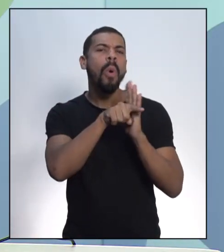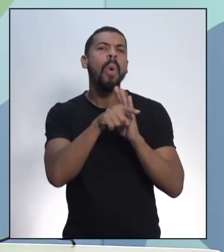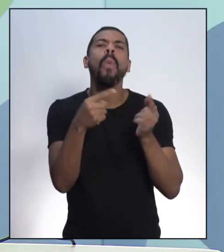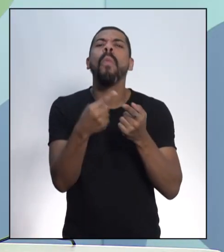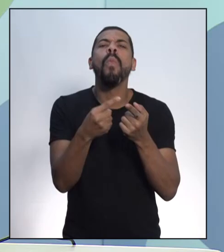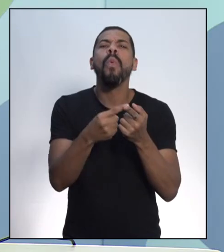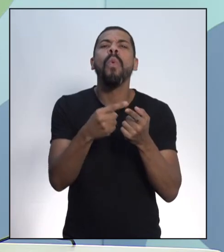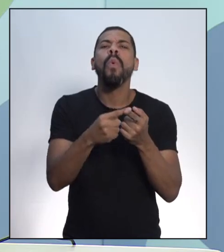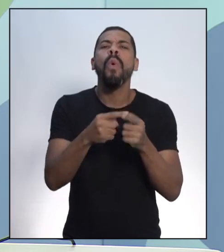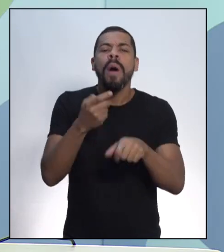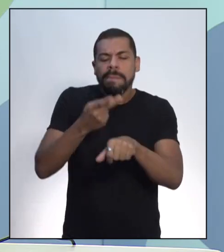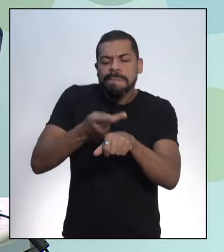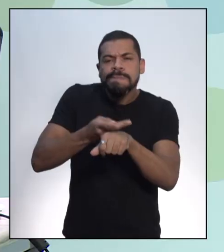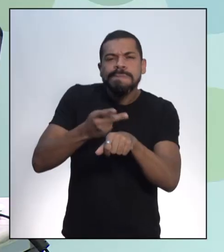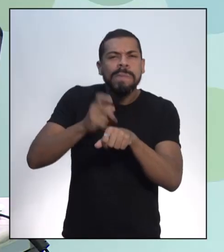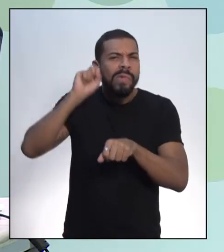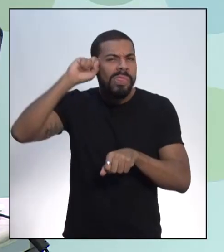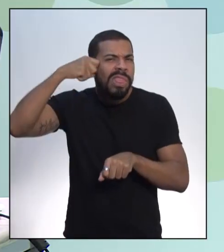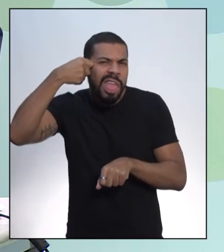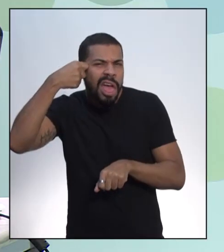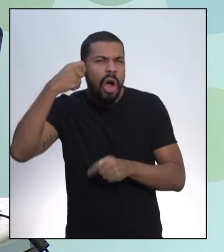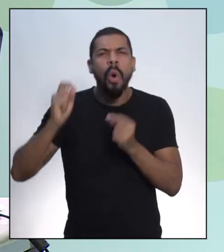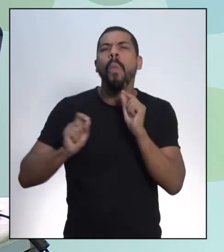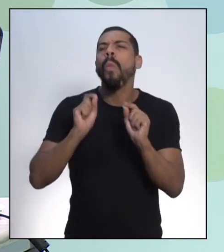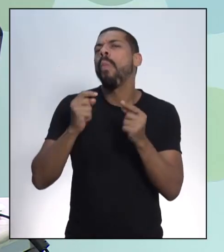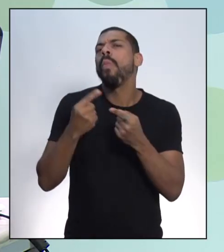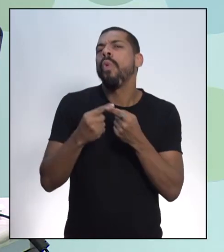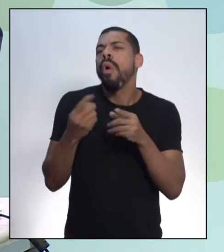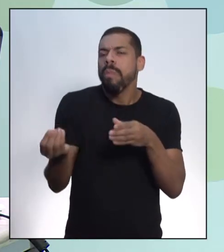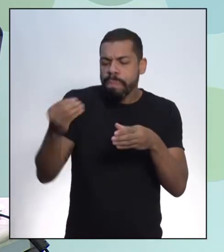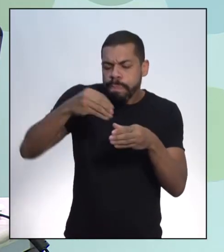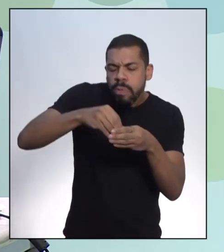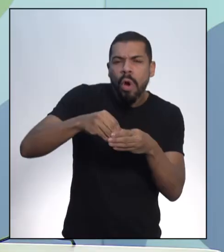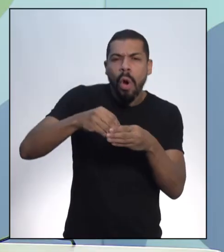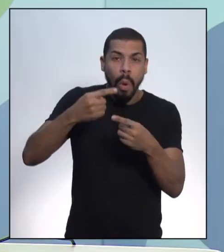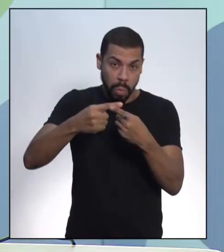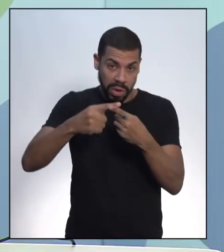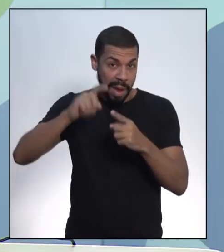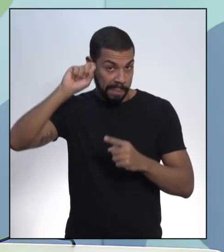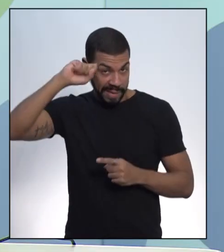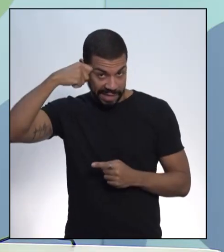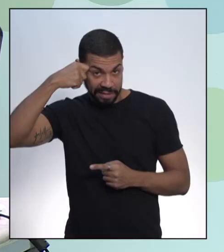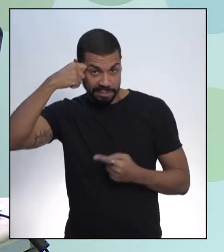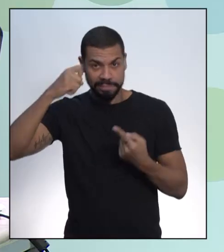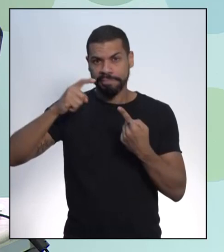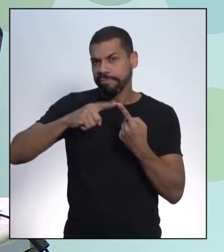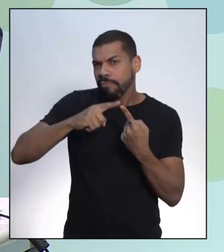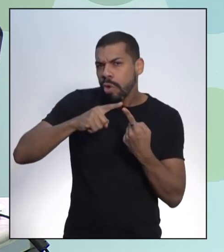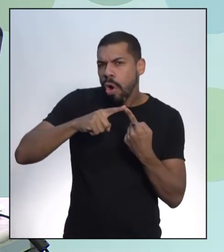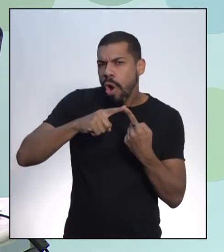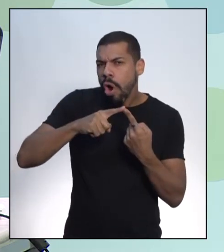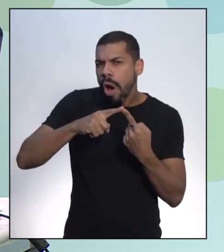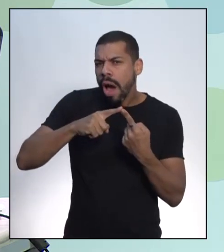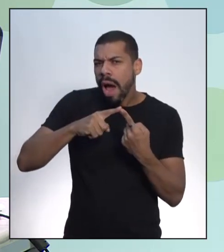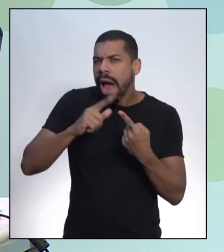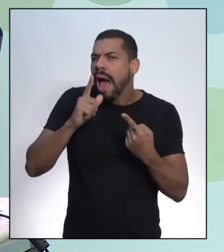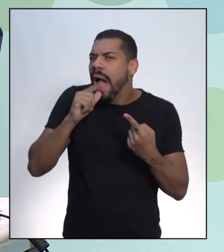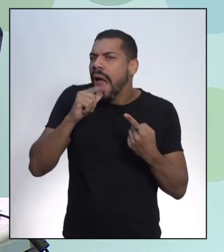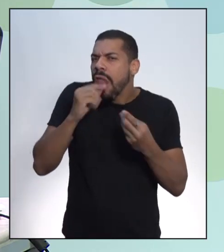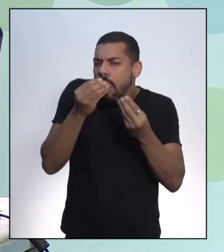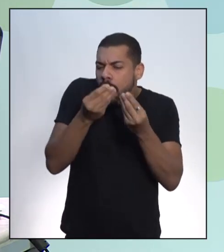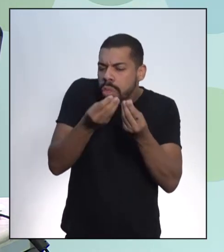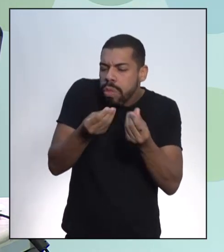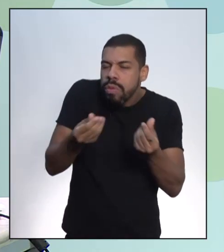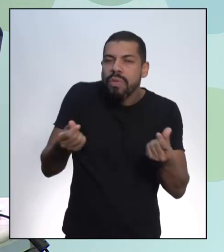carvão? Por que será que o carvão, né? O carvão é preto, né? Ele é escuro, como que deixa a água mais limpa,